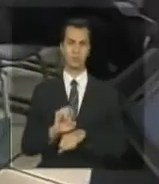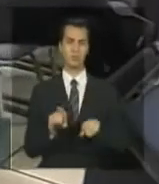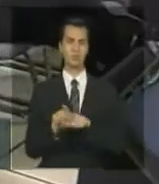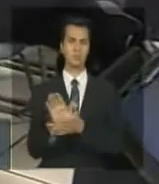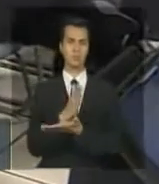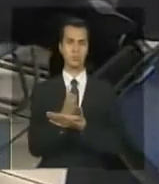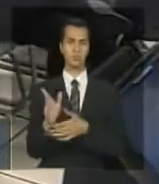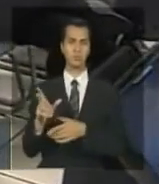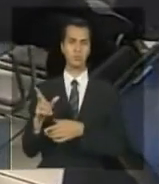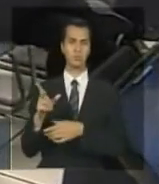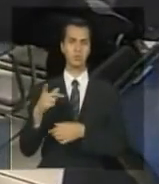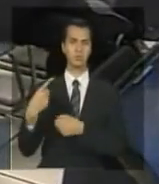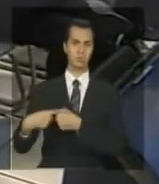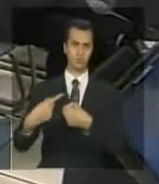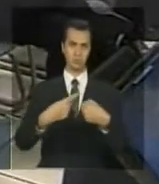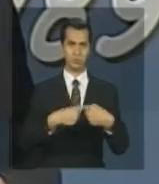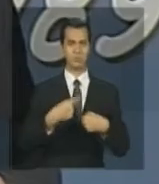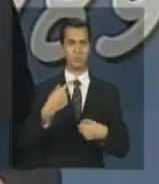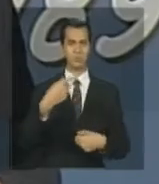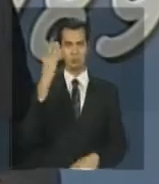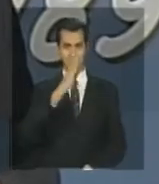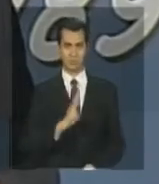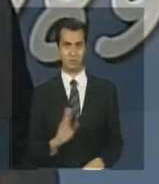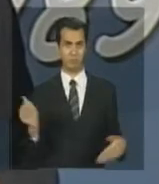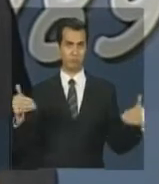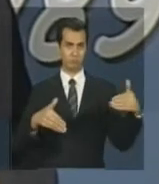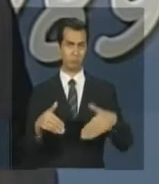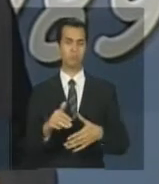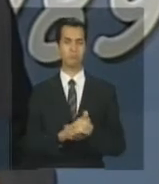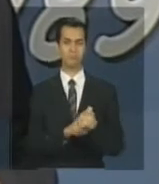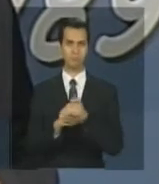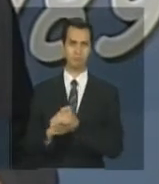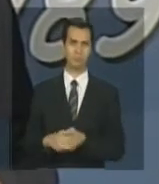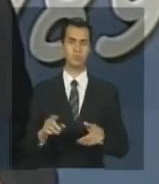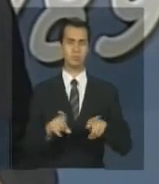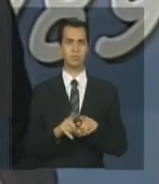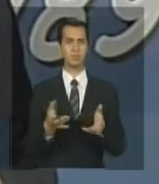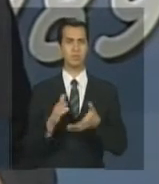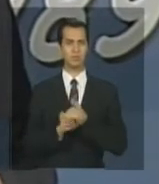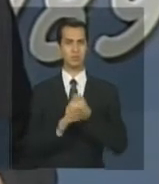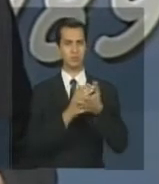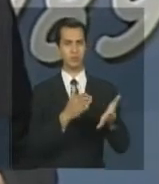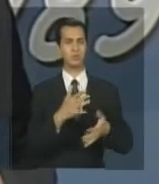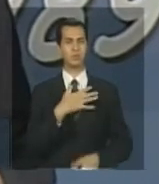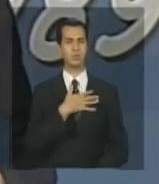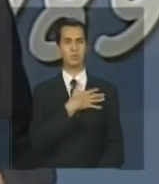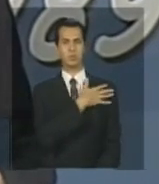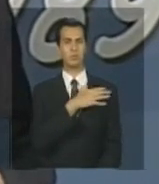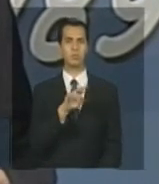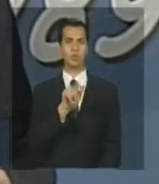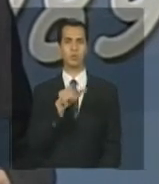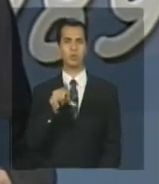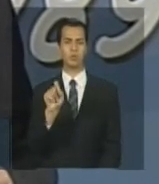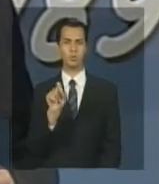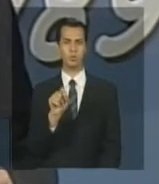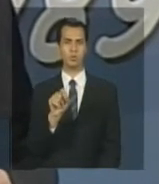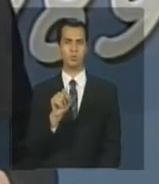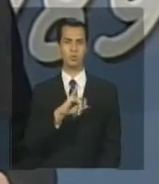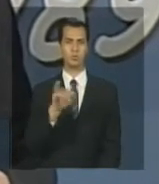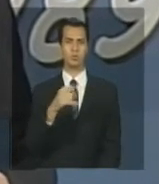municípios do Brasil eu quero saudar também o Coronel Paulo